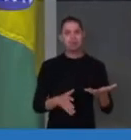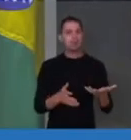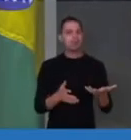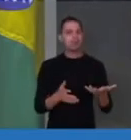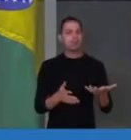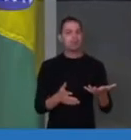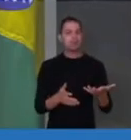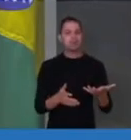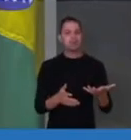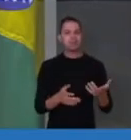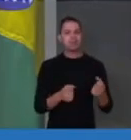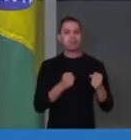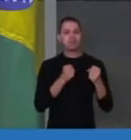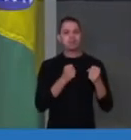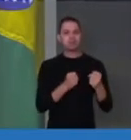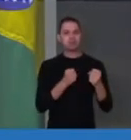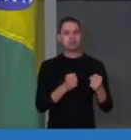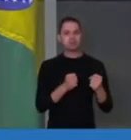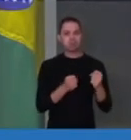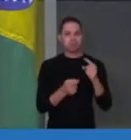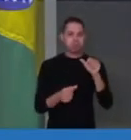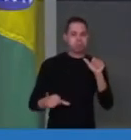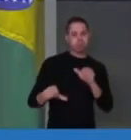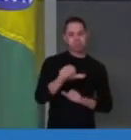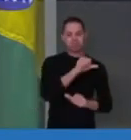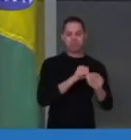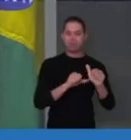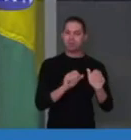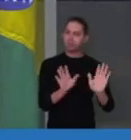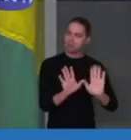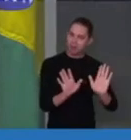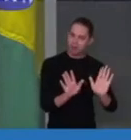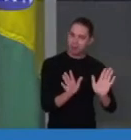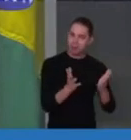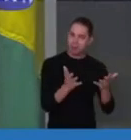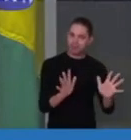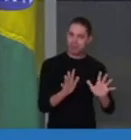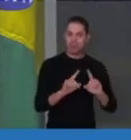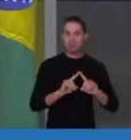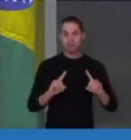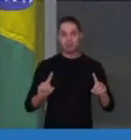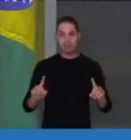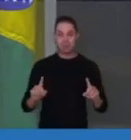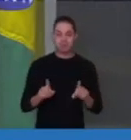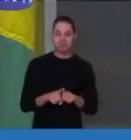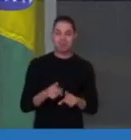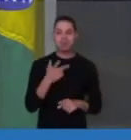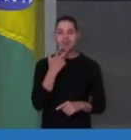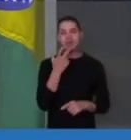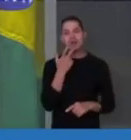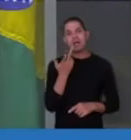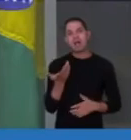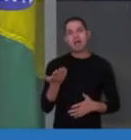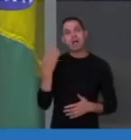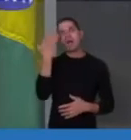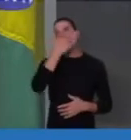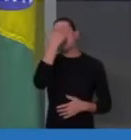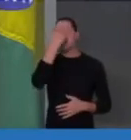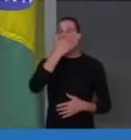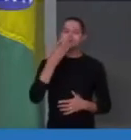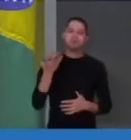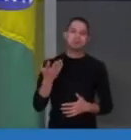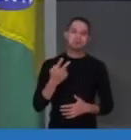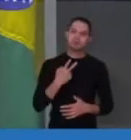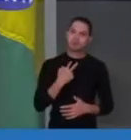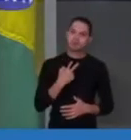querendo à força reverter o processo. Agora, eu não posso dizer que sou cego de que